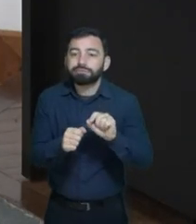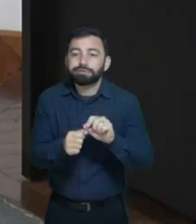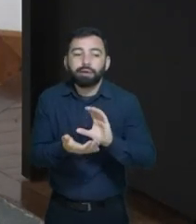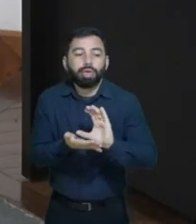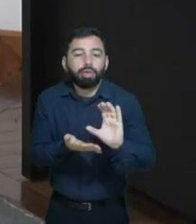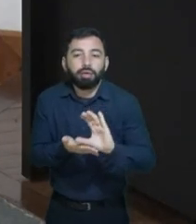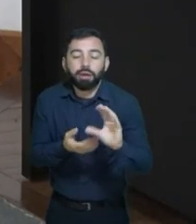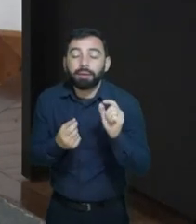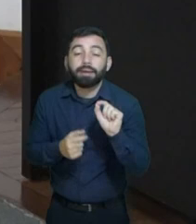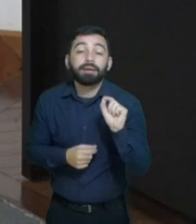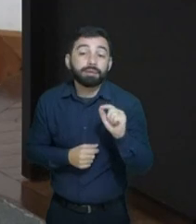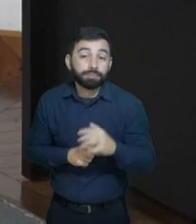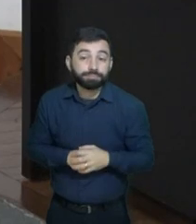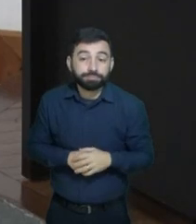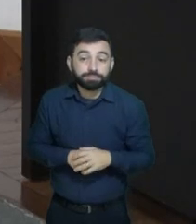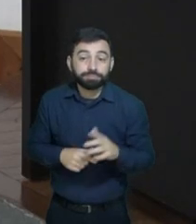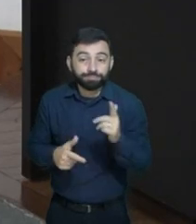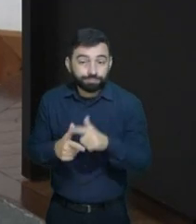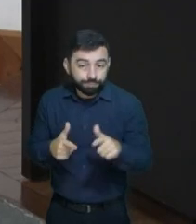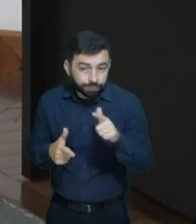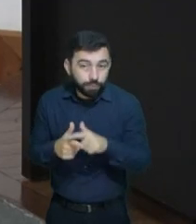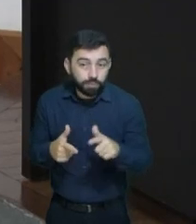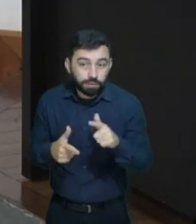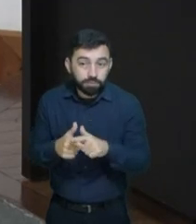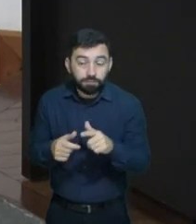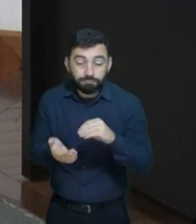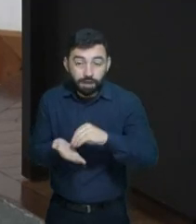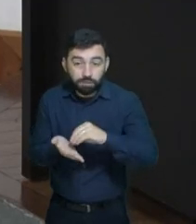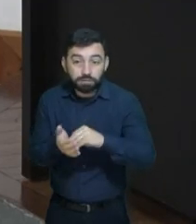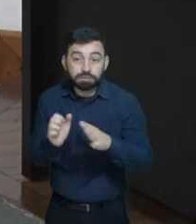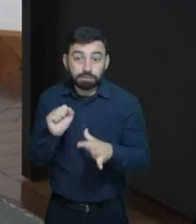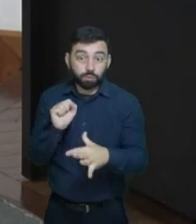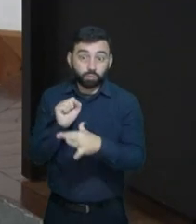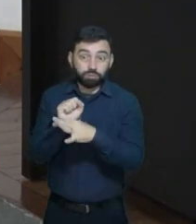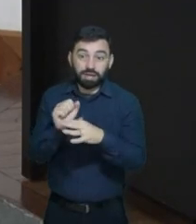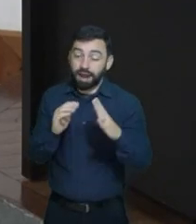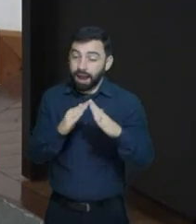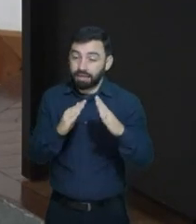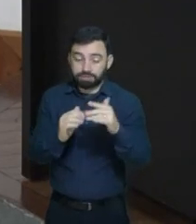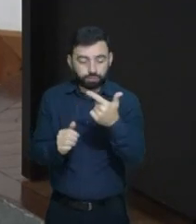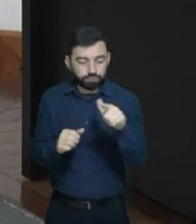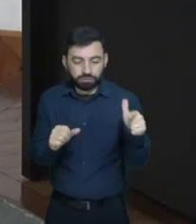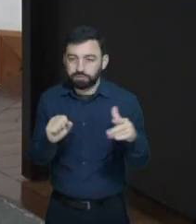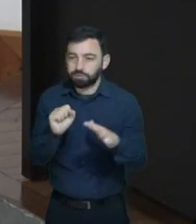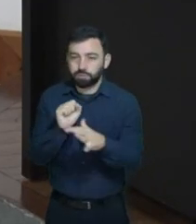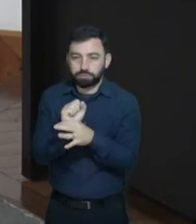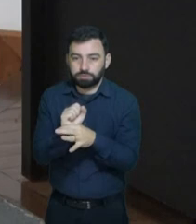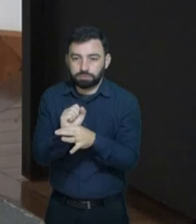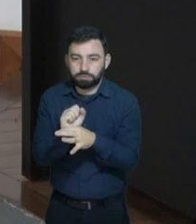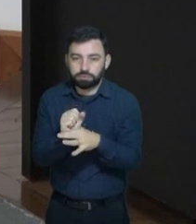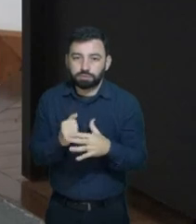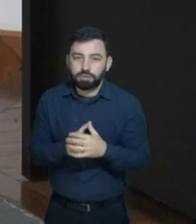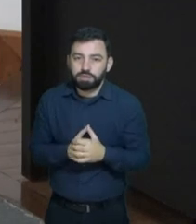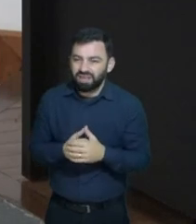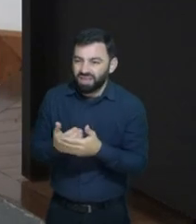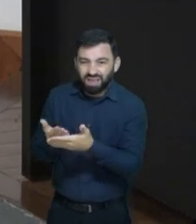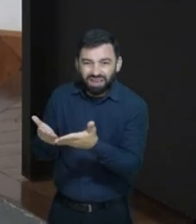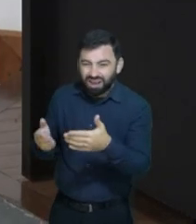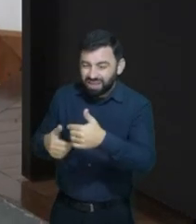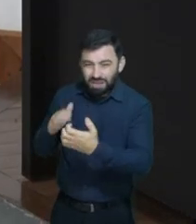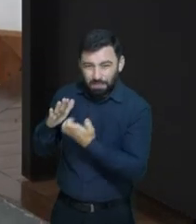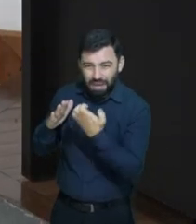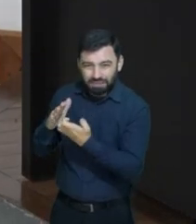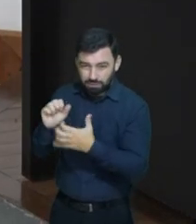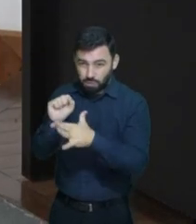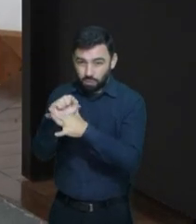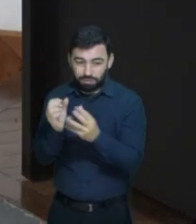que vai investir. Eles têm um problema sério de inseguro. Né? As casas não têm seguro. Quer dizer, ninguém, as seguradoras não querem